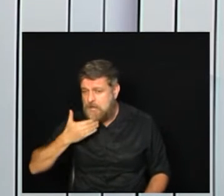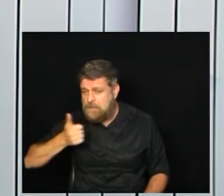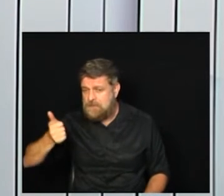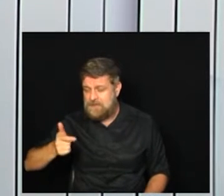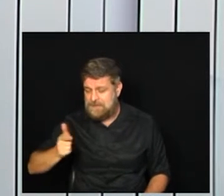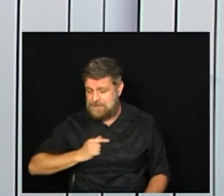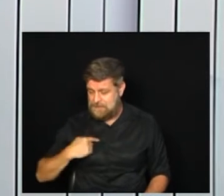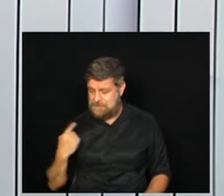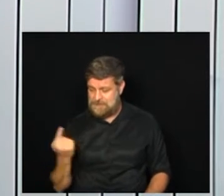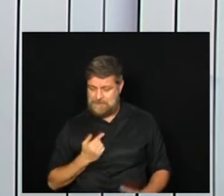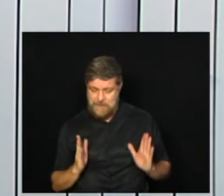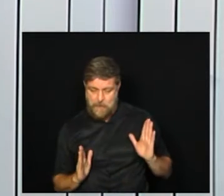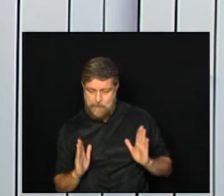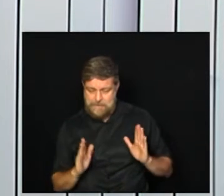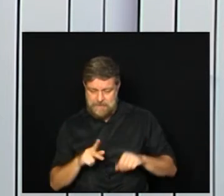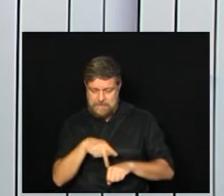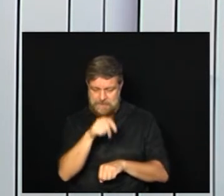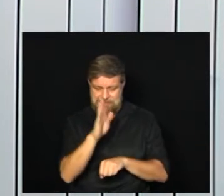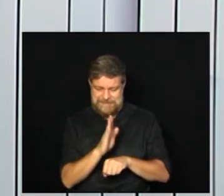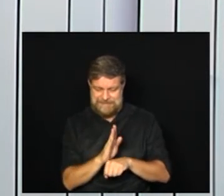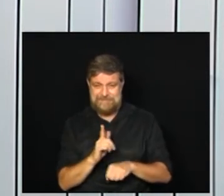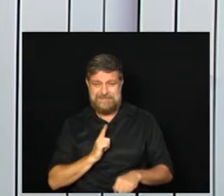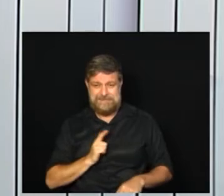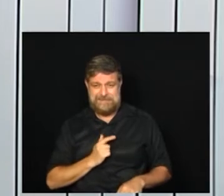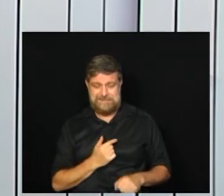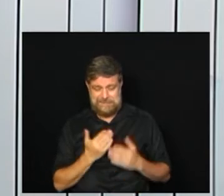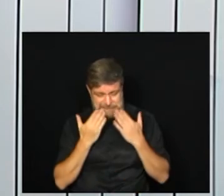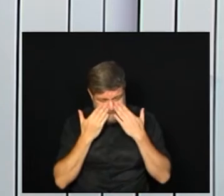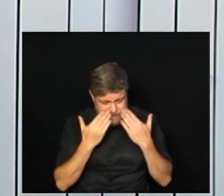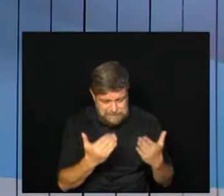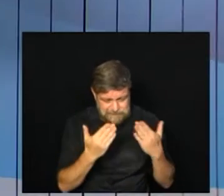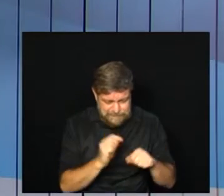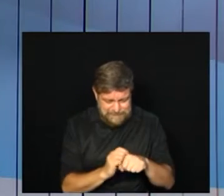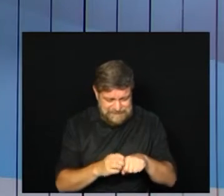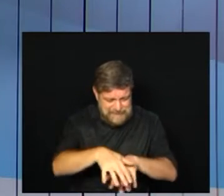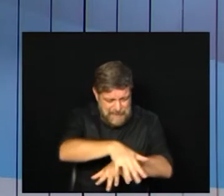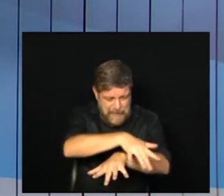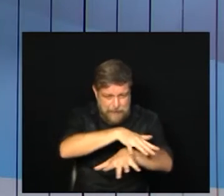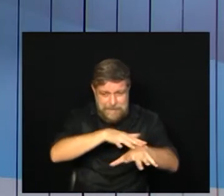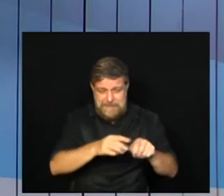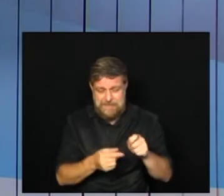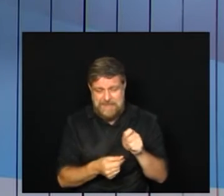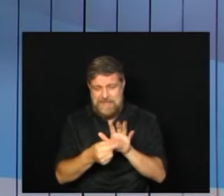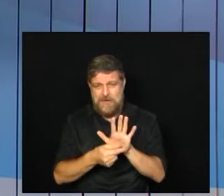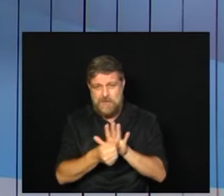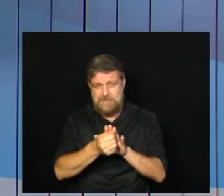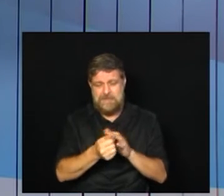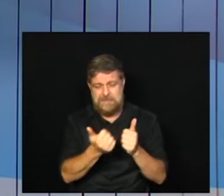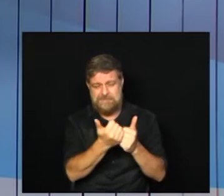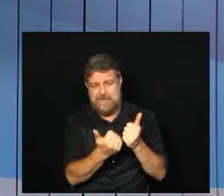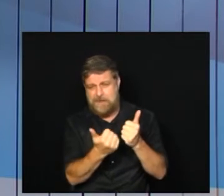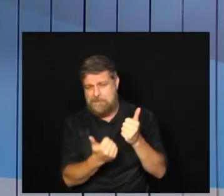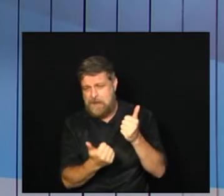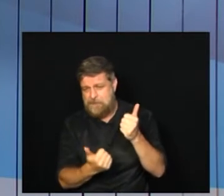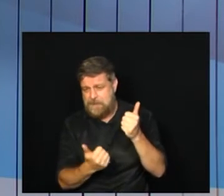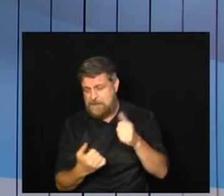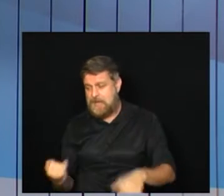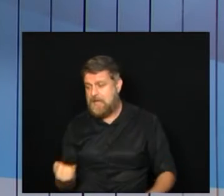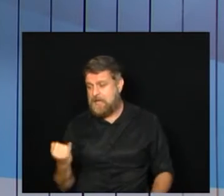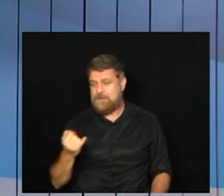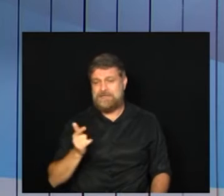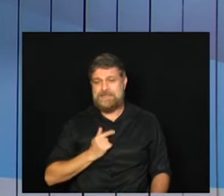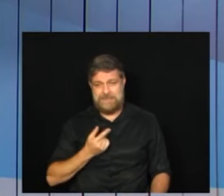estou precisando de uma casa própria, por isso que até fiz essa consulta aqui com você sobre... Porque isso realmente, acho que em algum ponto da vida